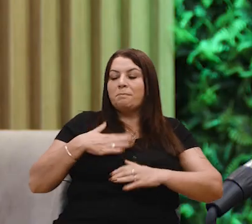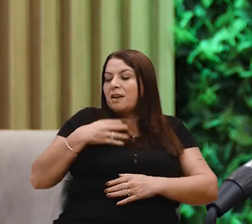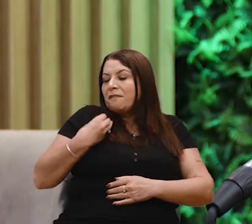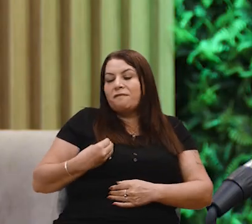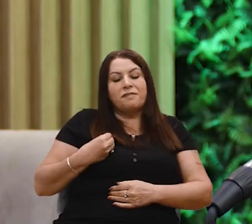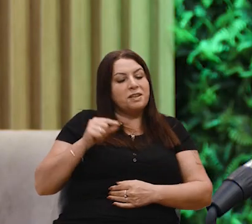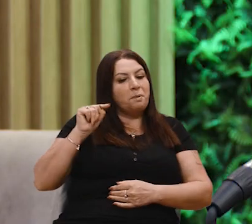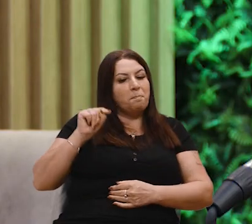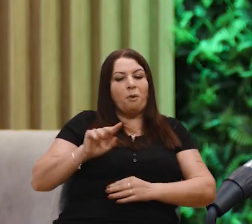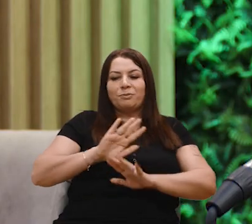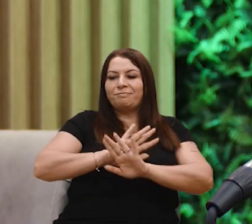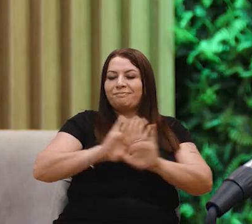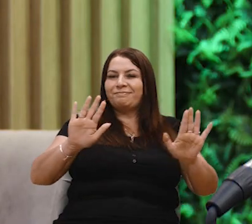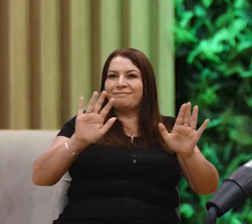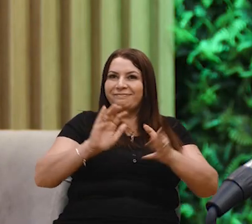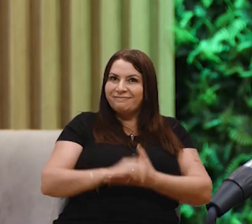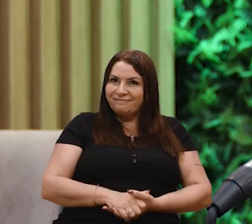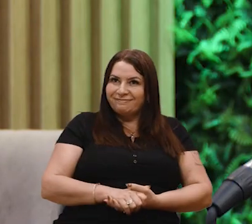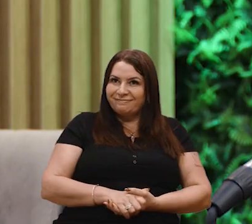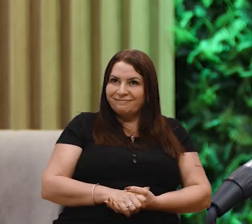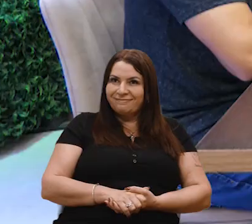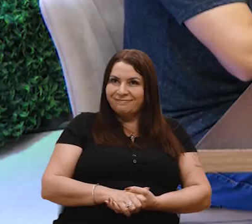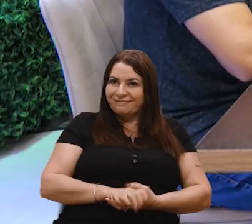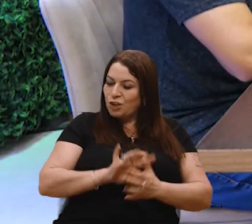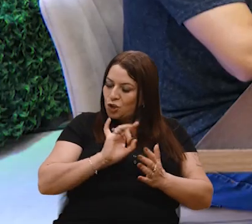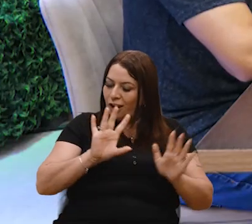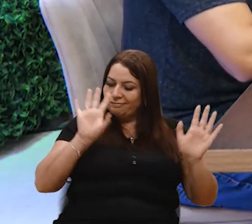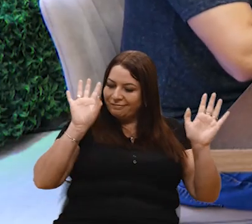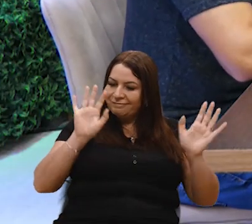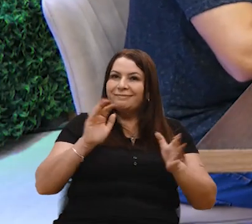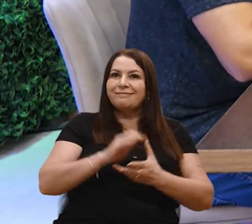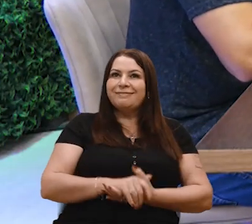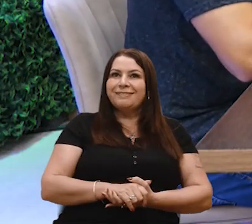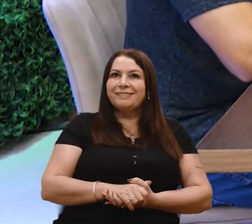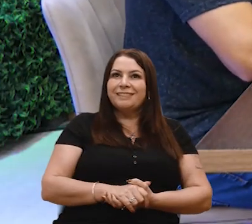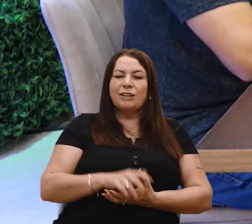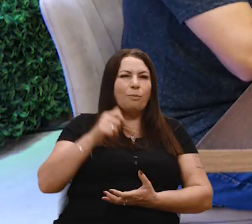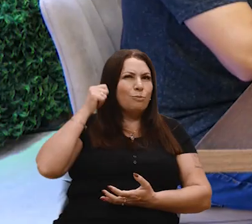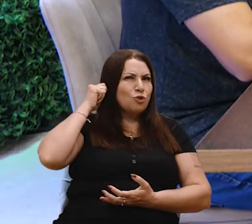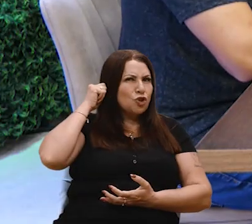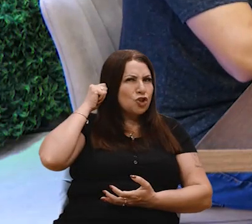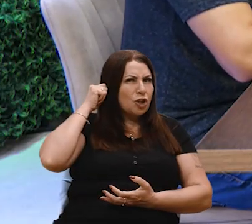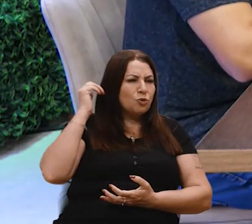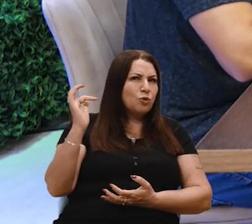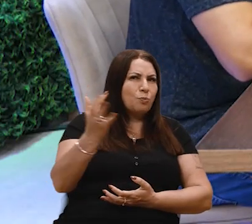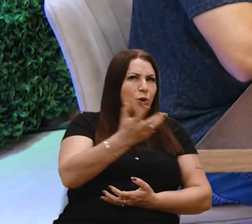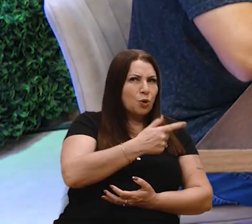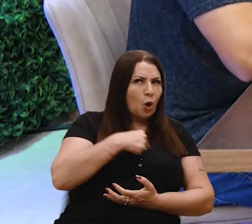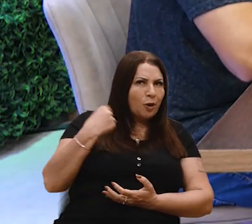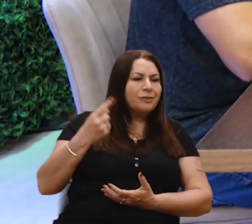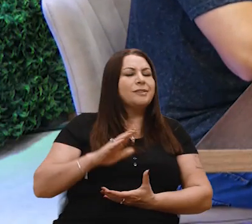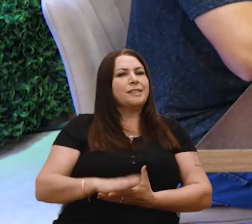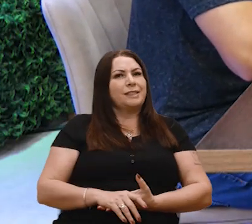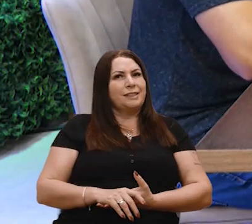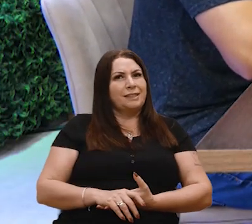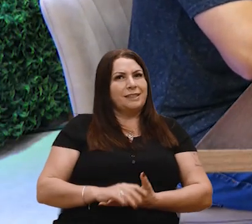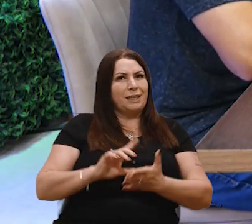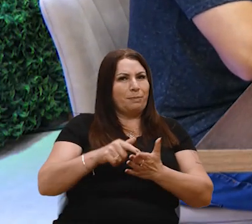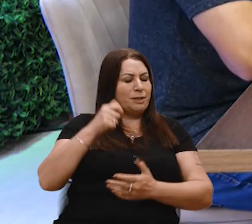esporte é literalmente a minha vida. Ponto. Só isso. Só. Puxão de orelha para todo mundo.